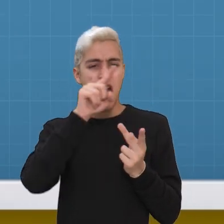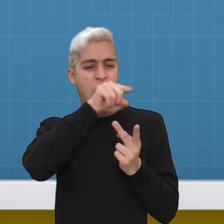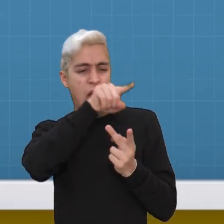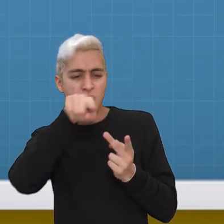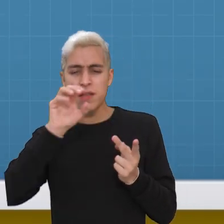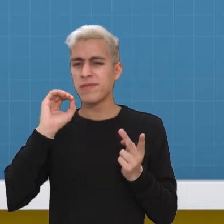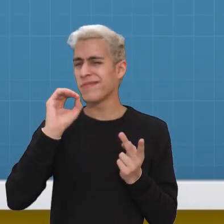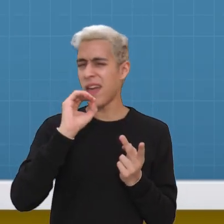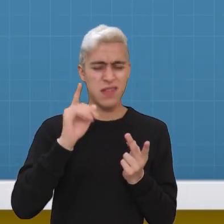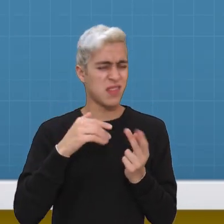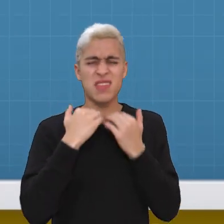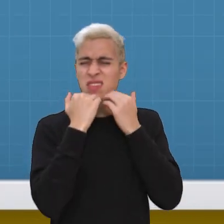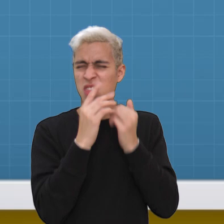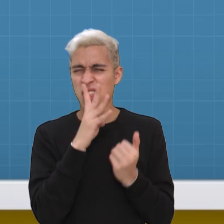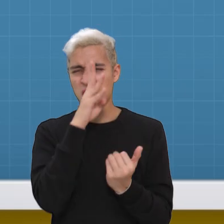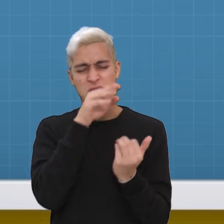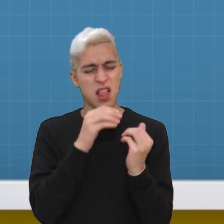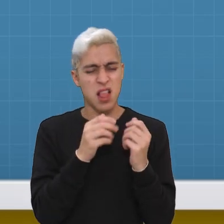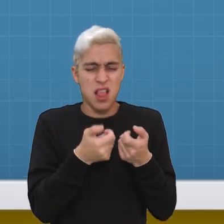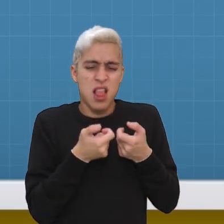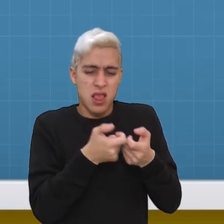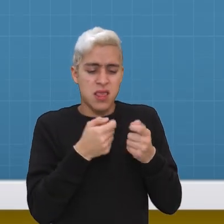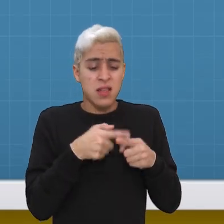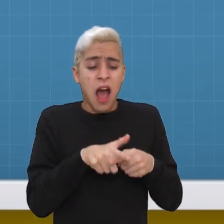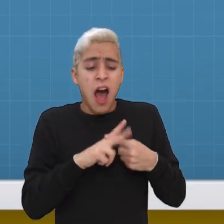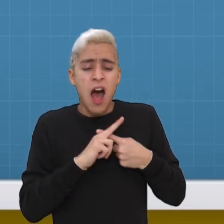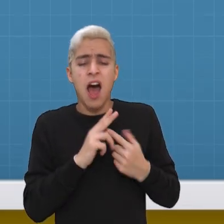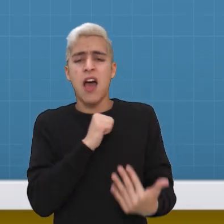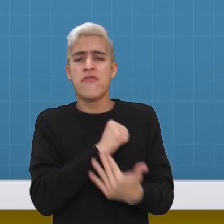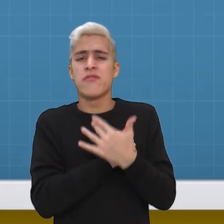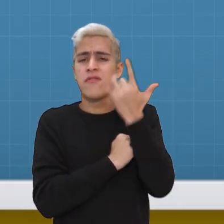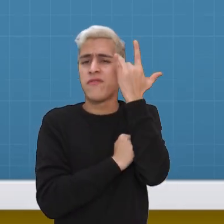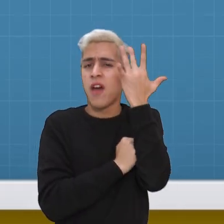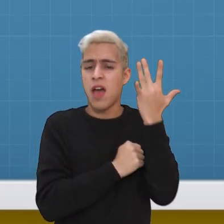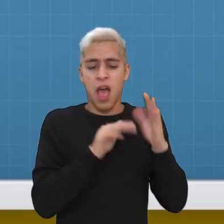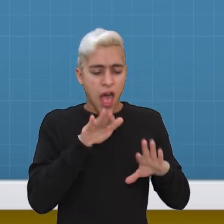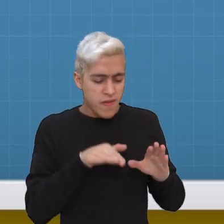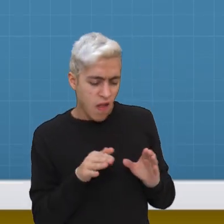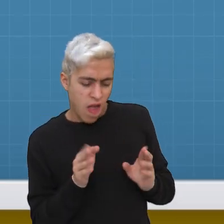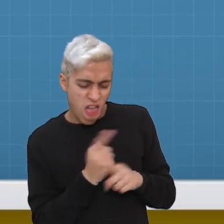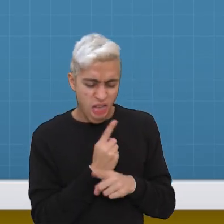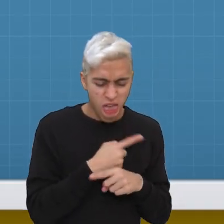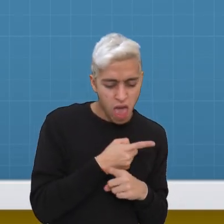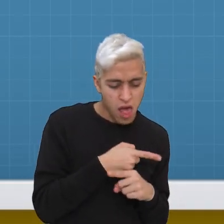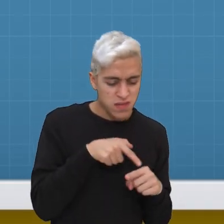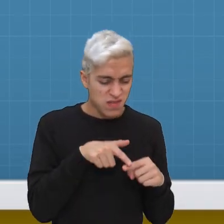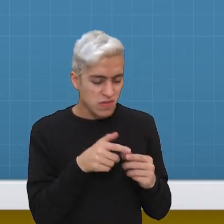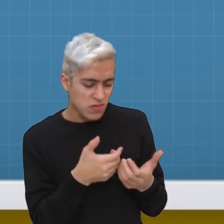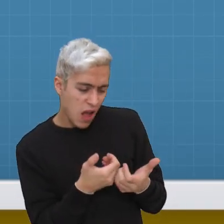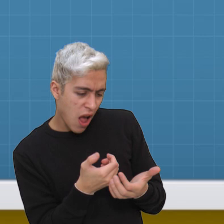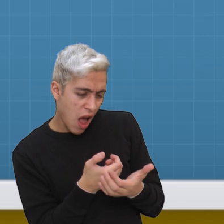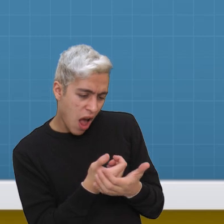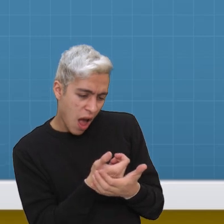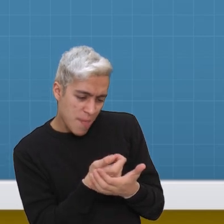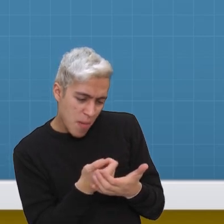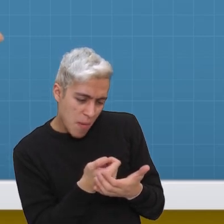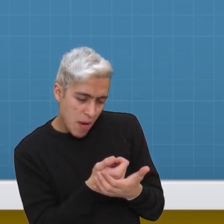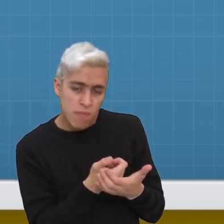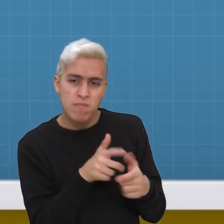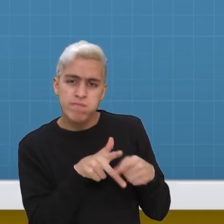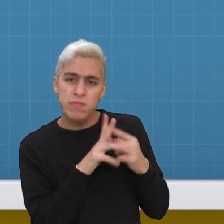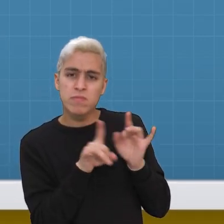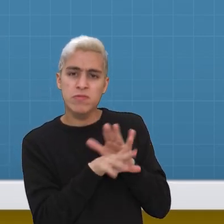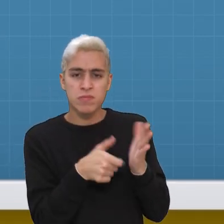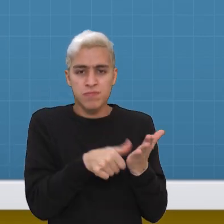coloco ponto, não coloco acento, eu não tá nem aí. E tem o corretor ainda, professora, que às vezes eu faço de qualquer jeito e o